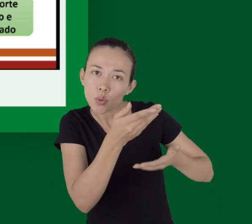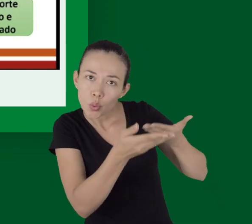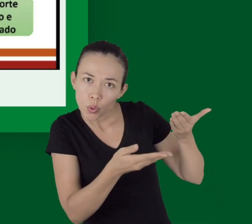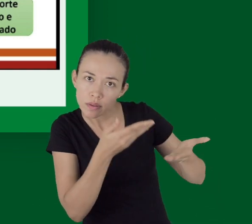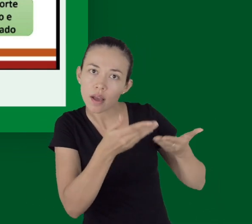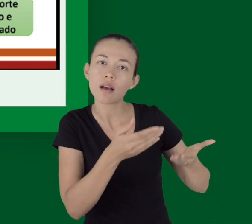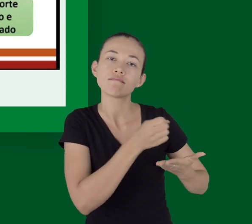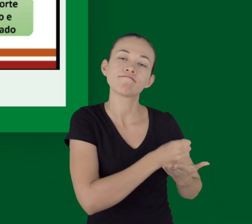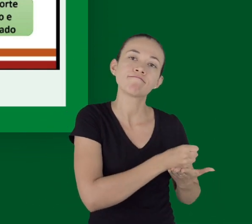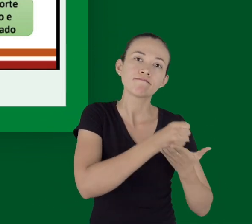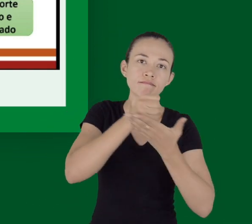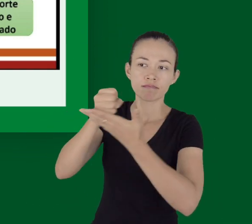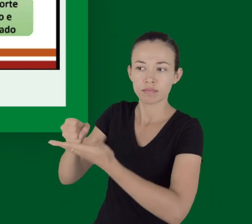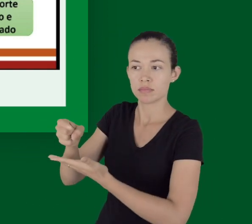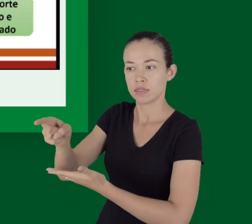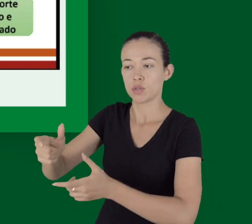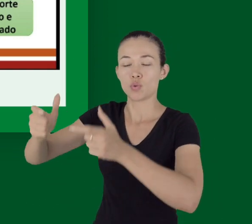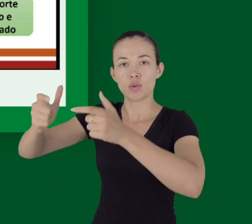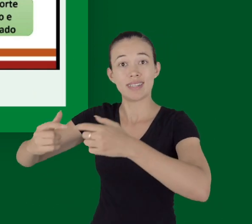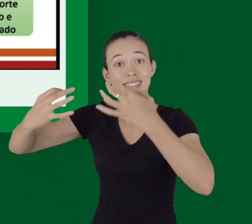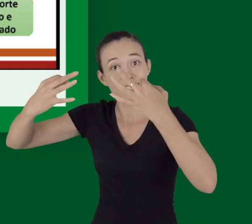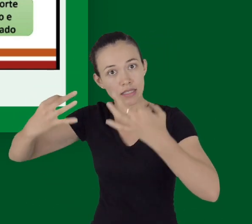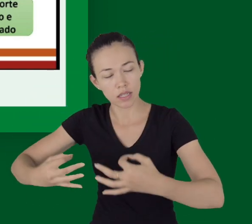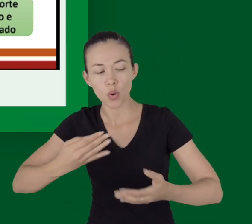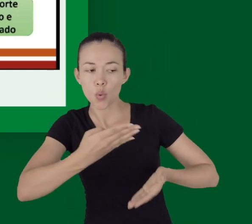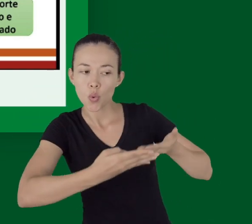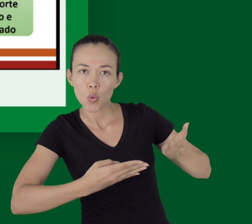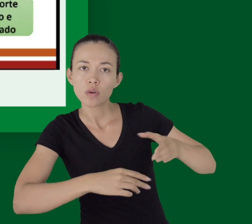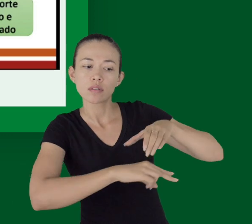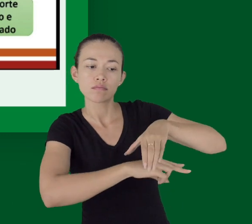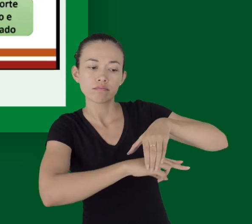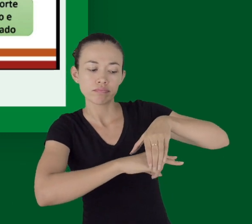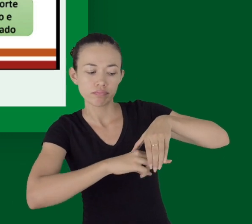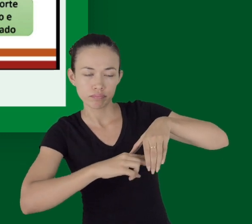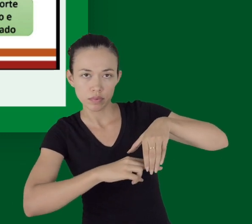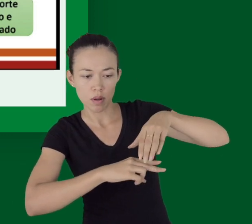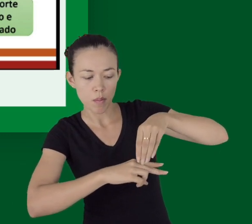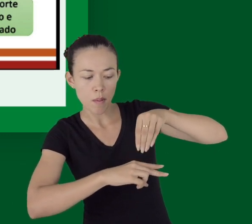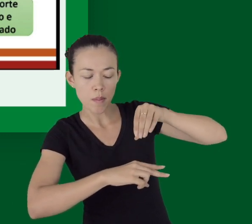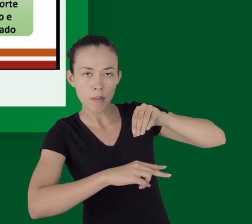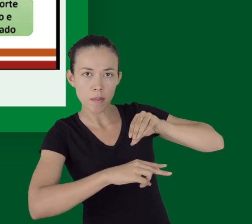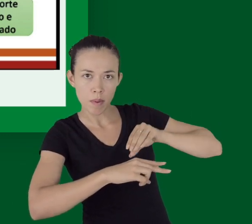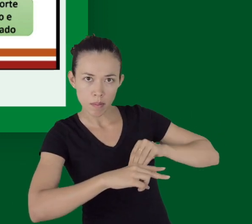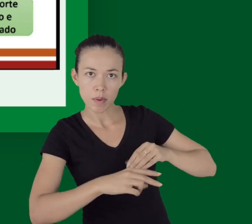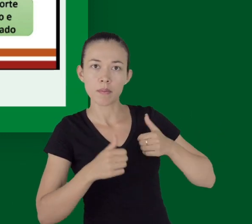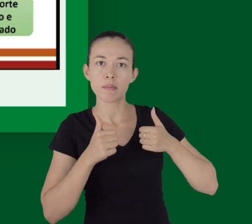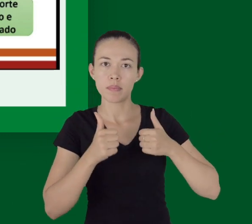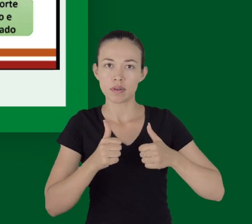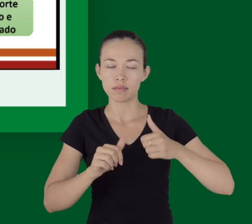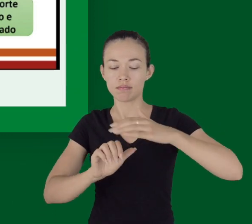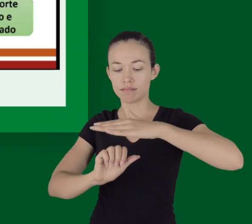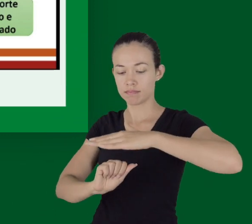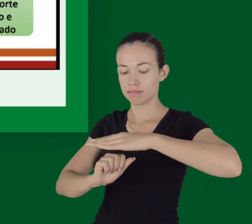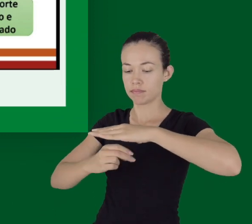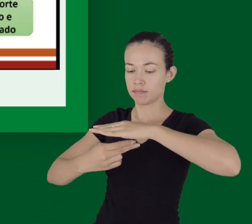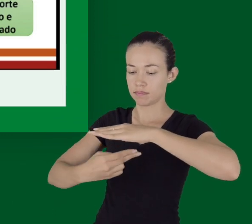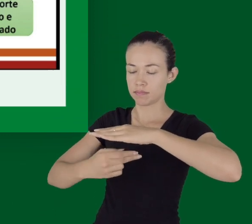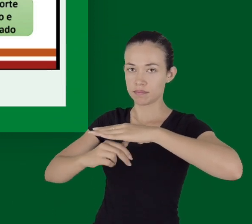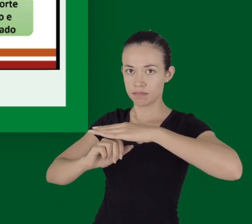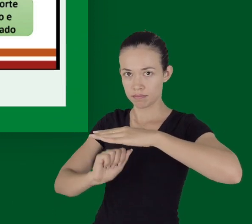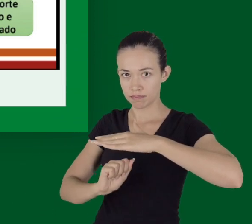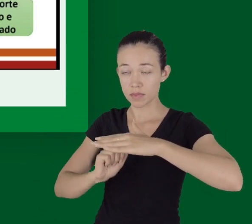paciente que pode evoluir com grande severidade. E precisa de uma atenção mais rápida possível, controle tomográfico, avaliação